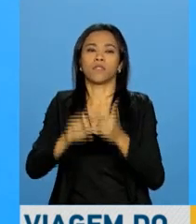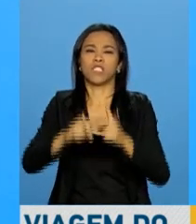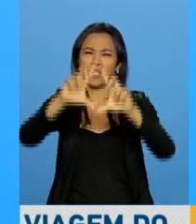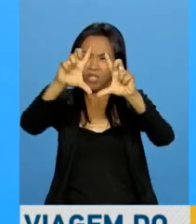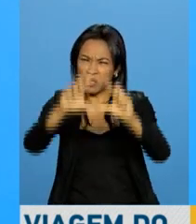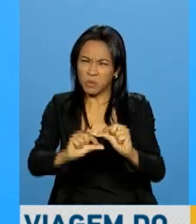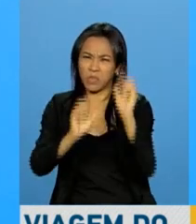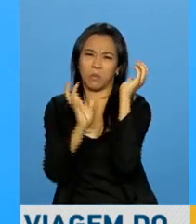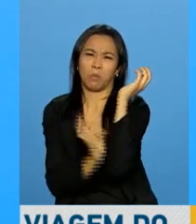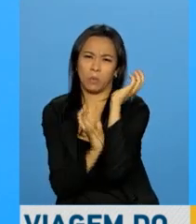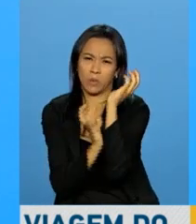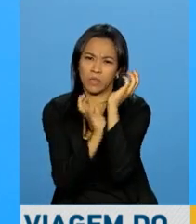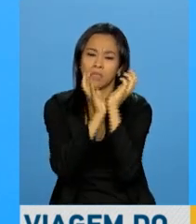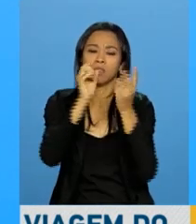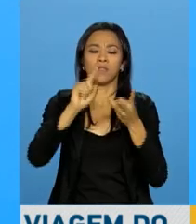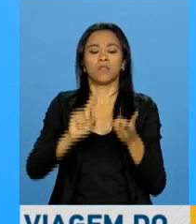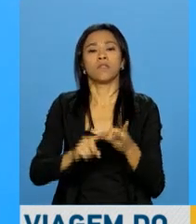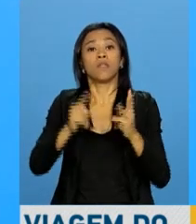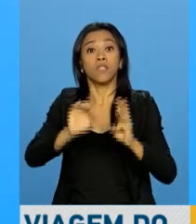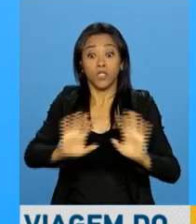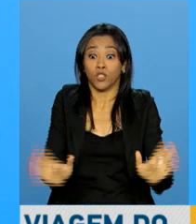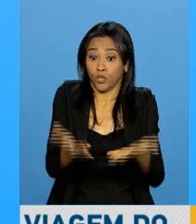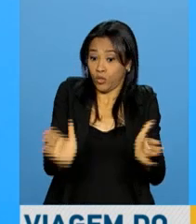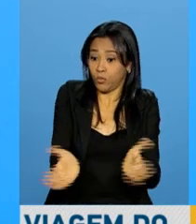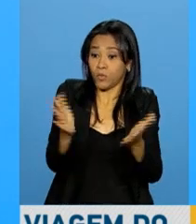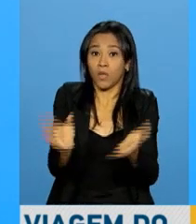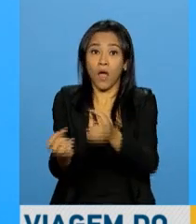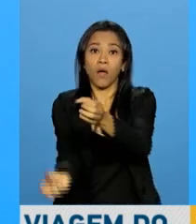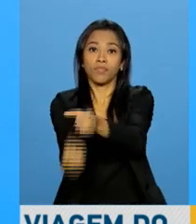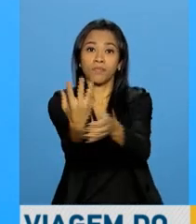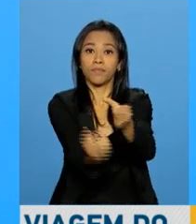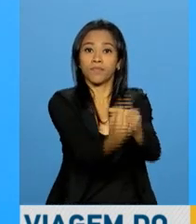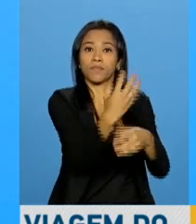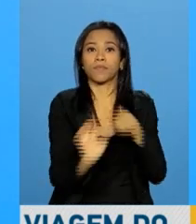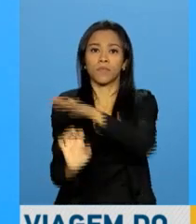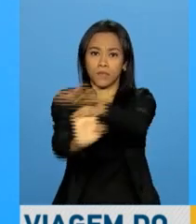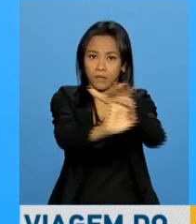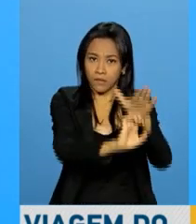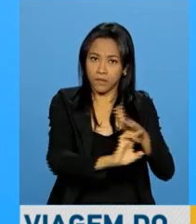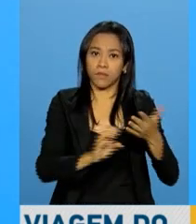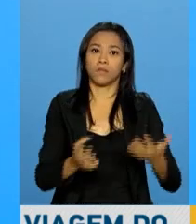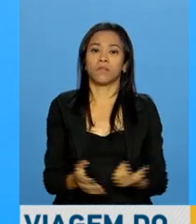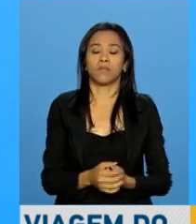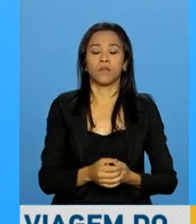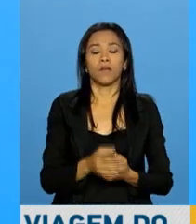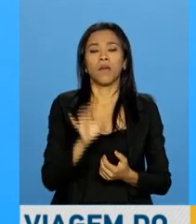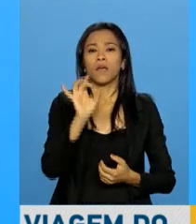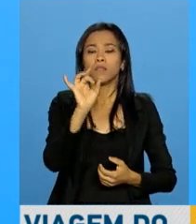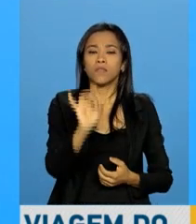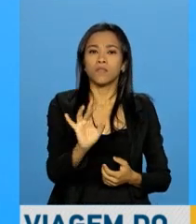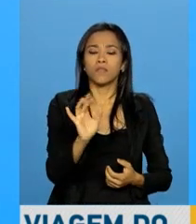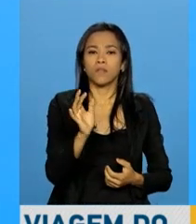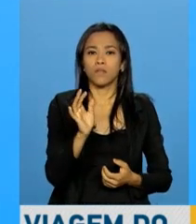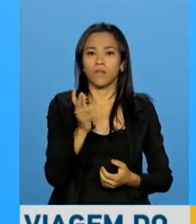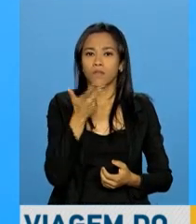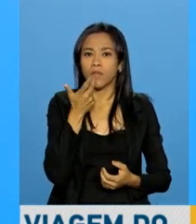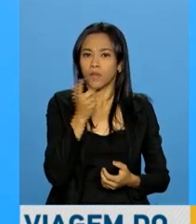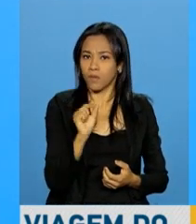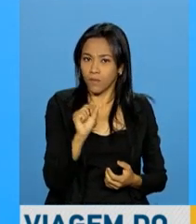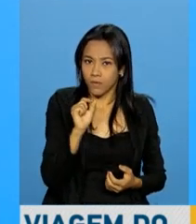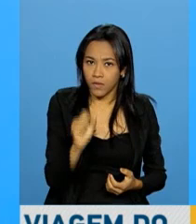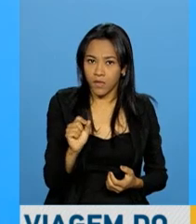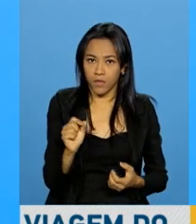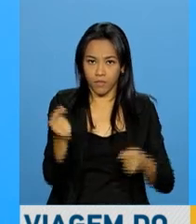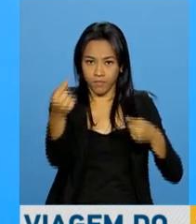procedimentos, estimular investimentos. Basta mencionar umas tantas